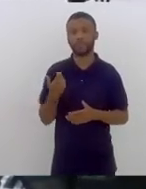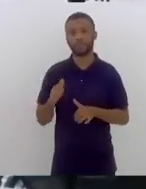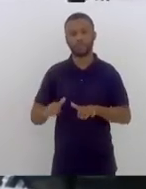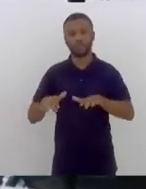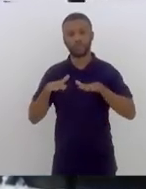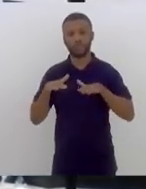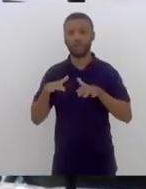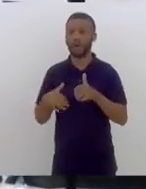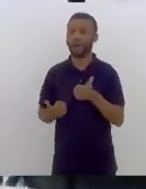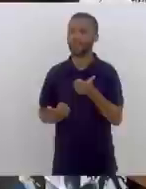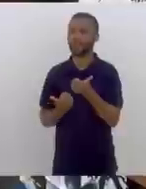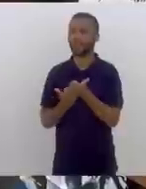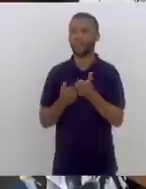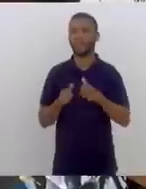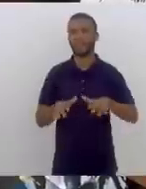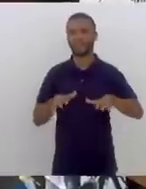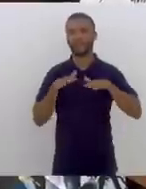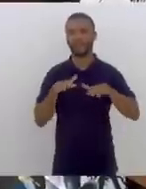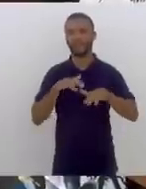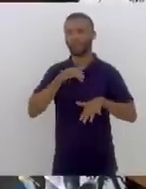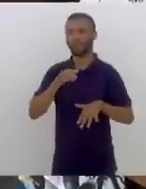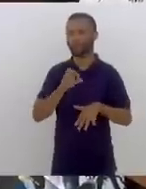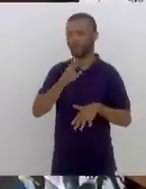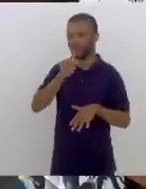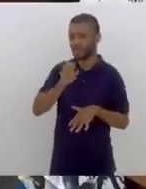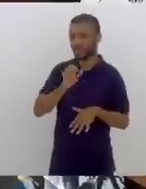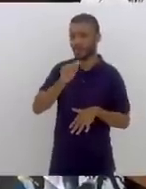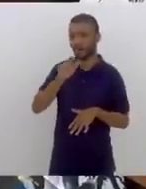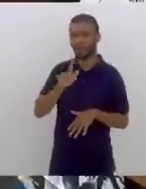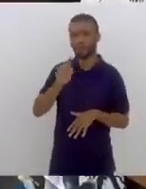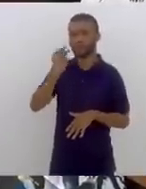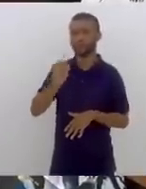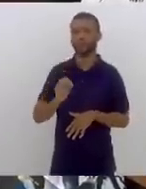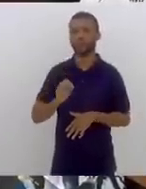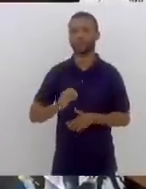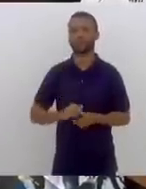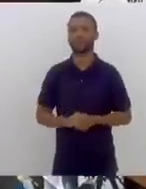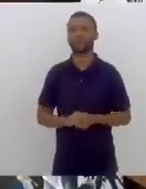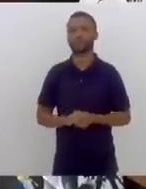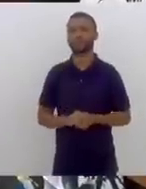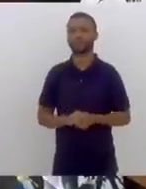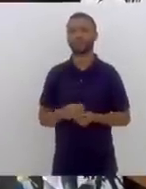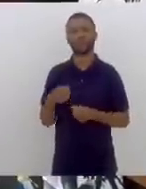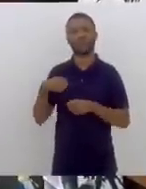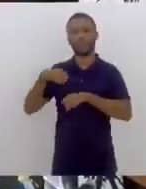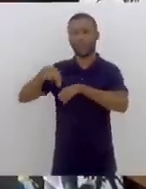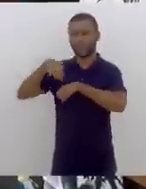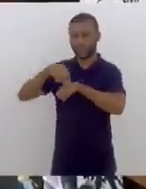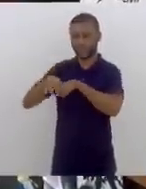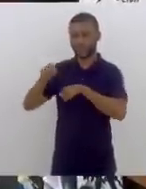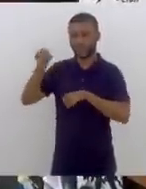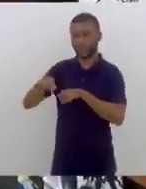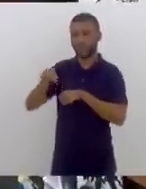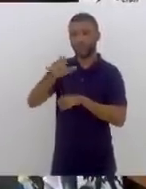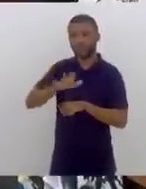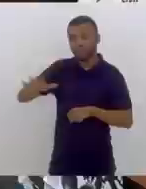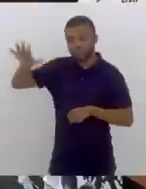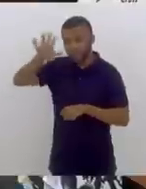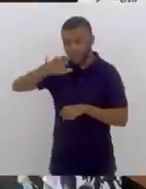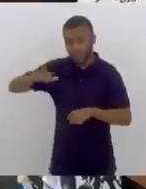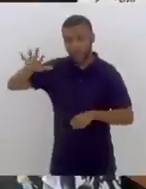parlamentar Coronel Jorge Augusto não foi isso e foi passado para ele para o Coronel Comandante geral